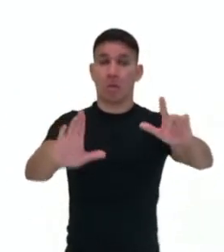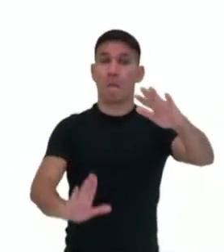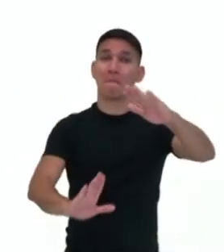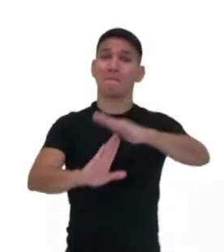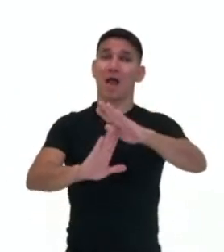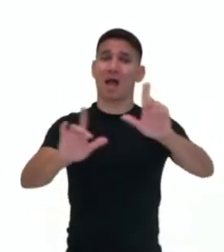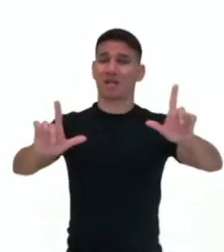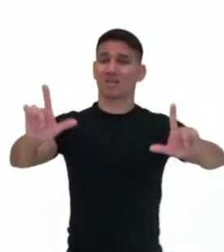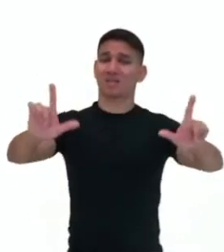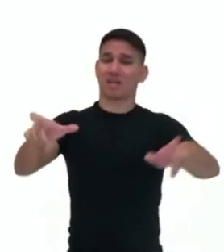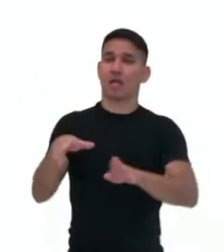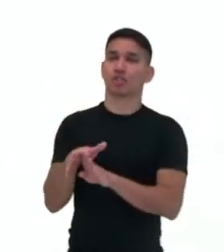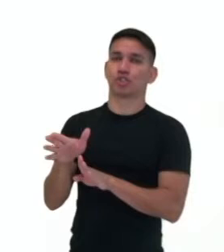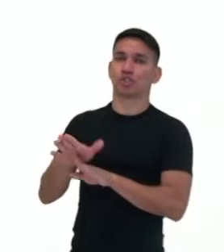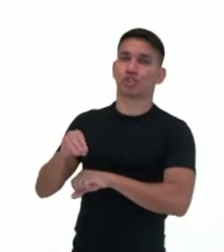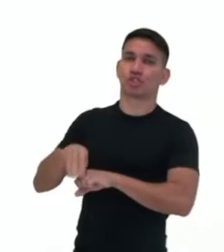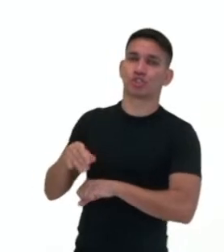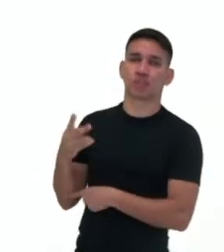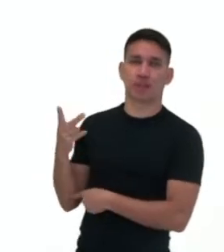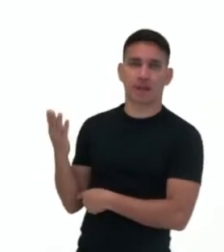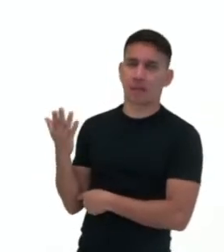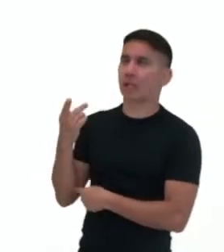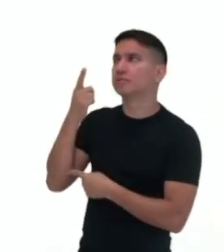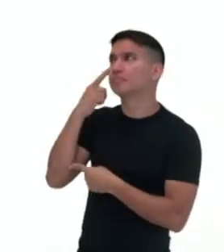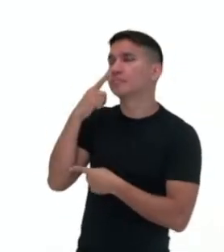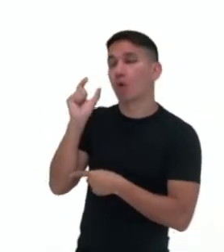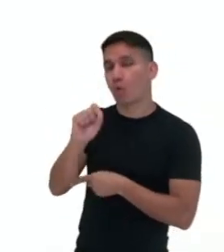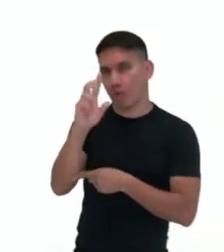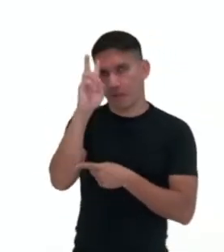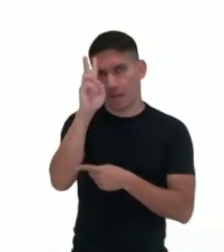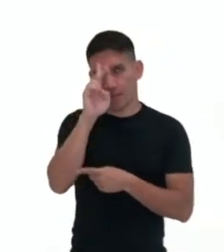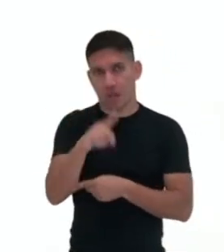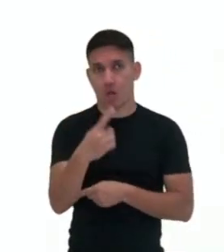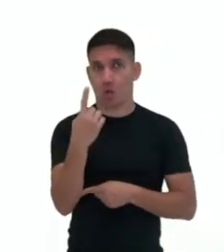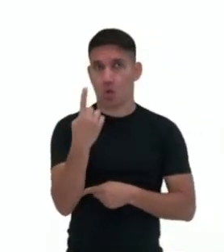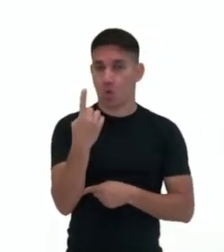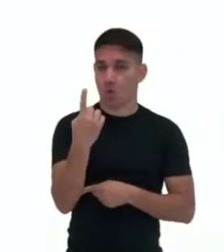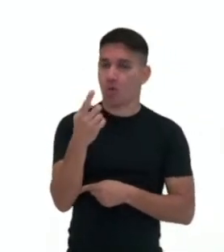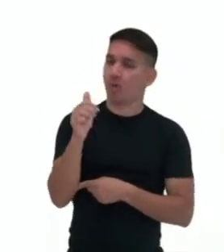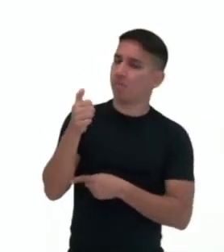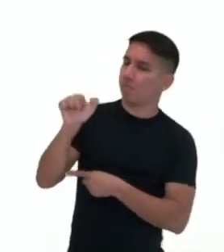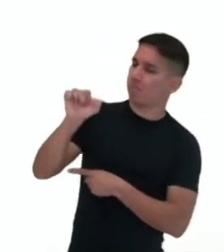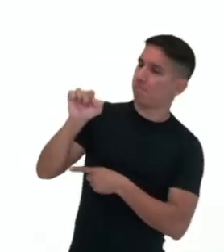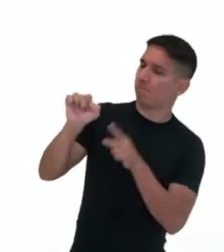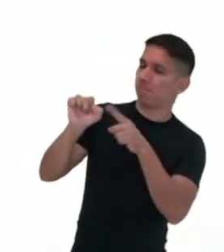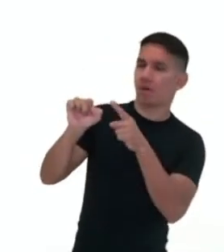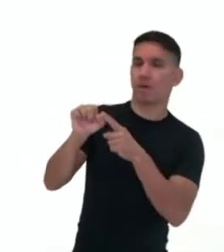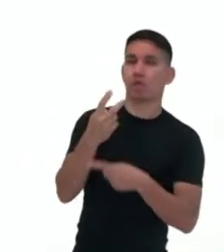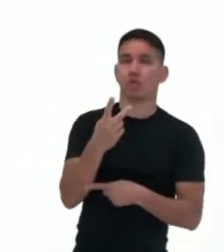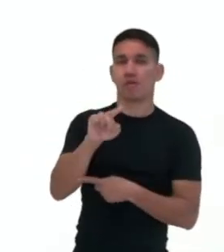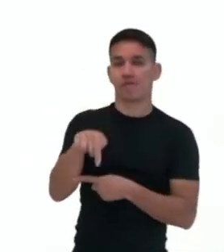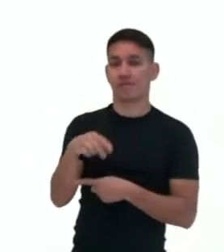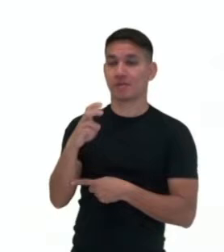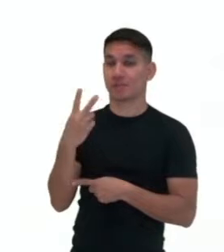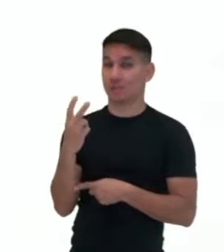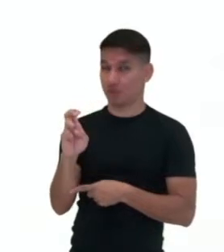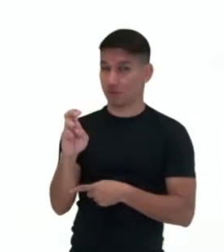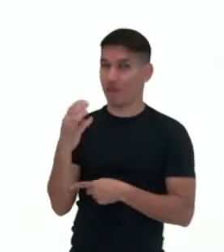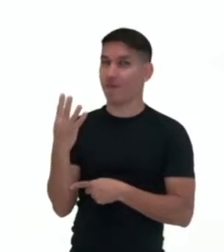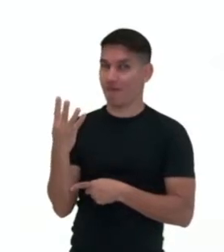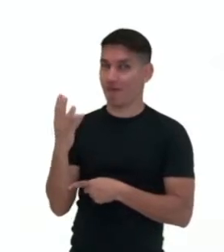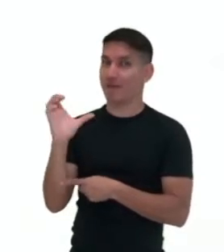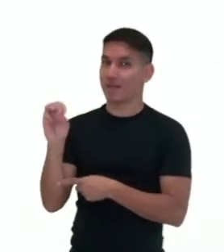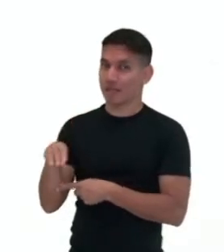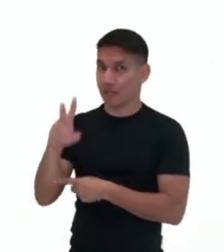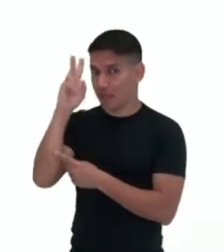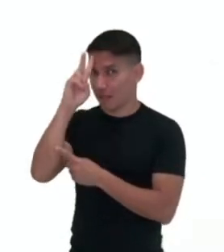TV recomendado para a Suelen? Então, vamos lá, vamos lembrar aqui, 1 polegada equivale a 2,54 centímetros. Tem que lembrar disso, que faz parte